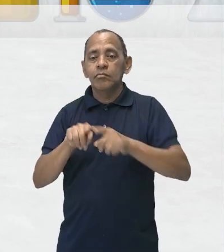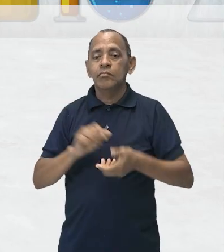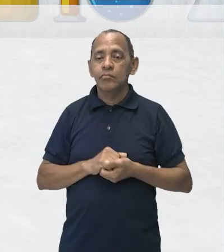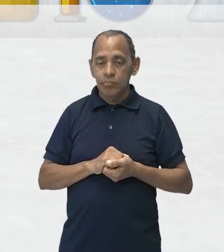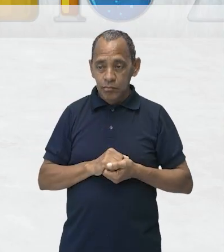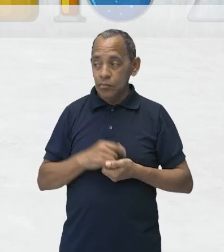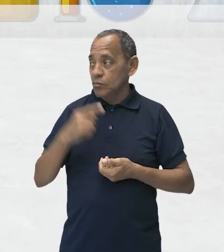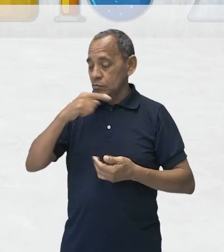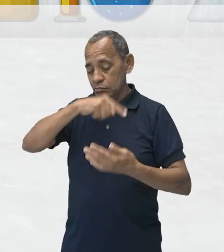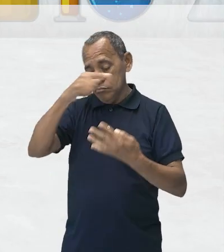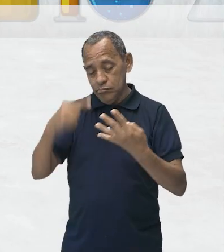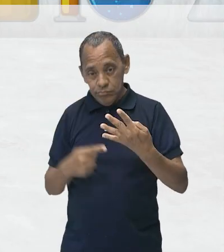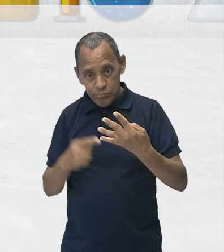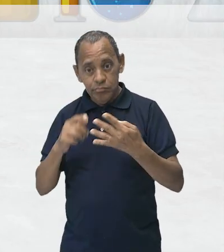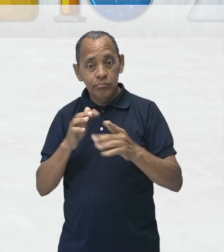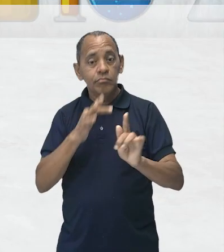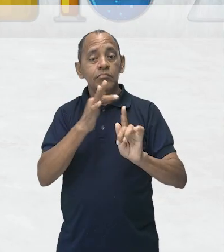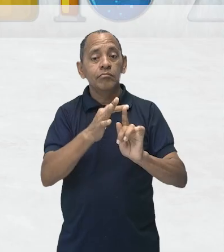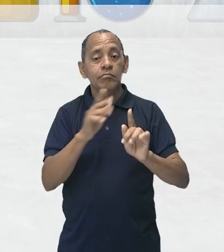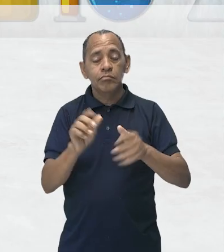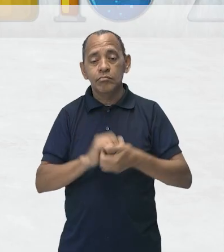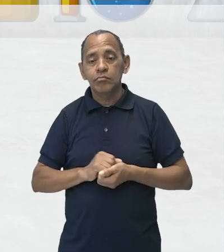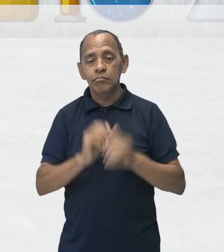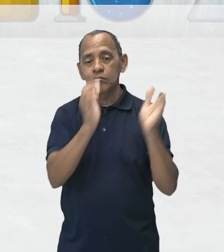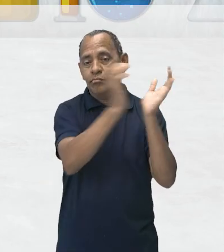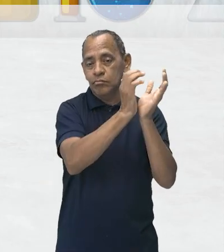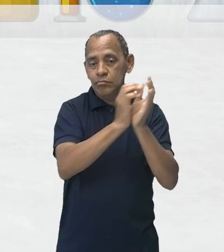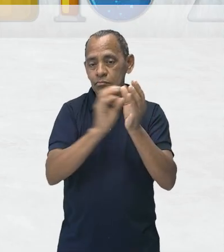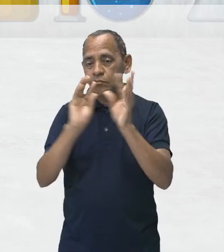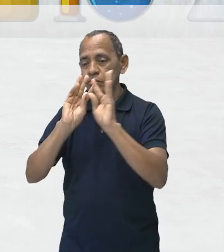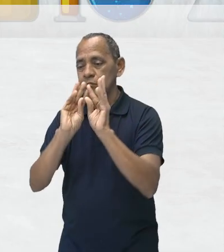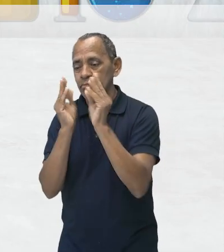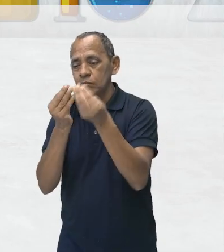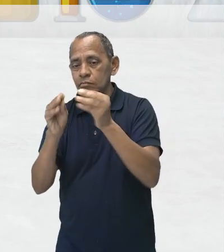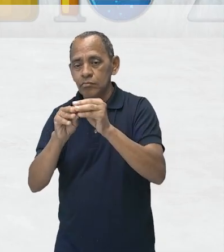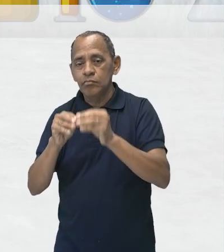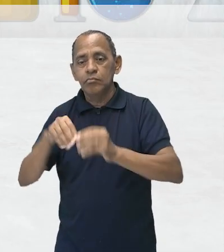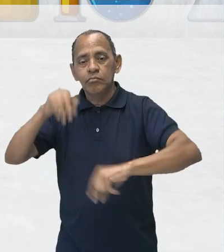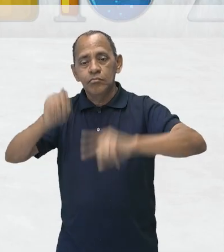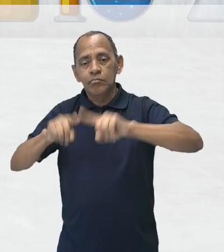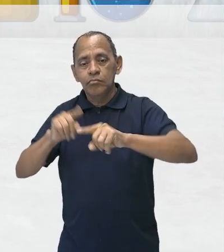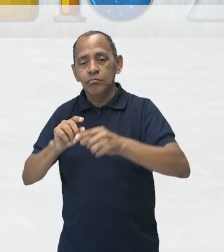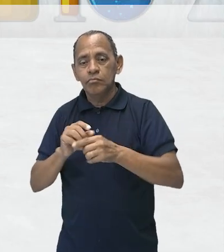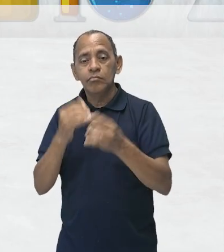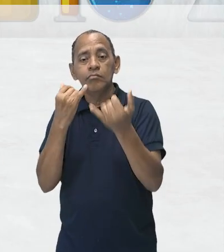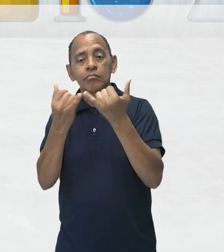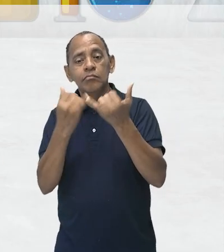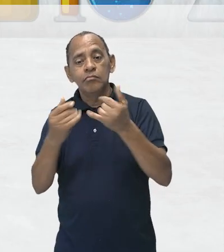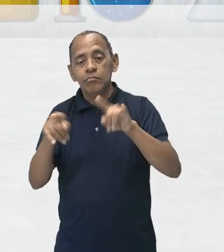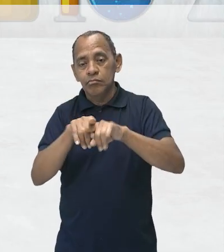óxidos. Essas funções químicas são grupos de substâncias com propriedades semelhantes, que são divididas